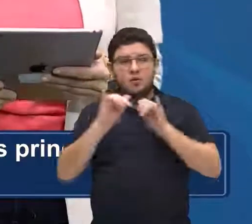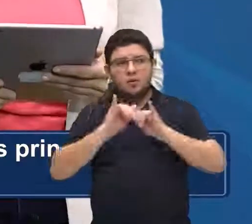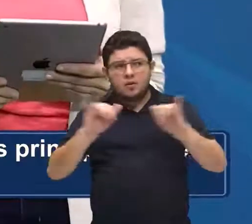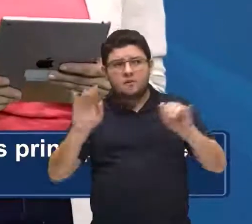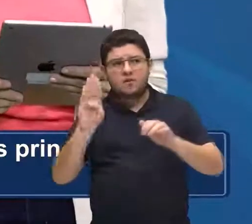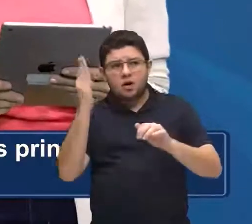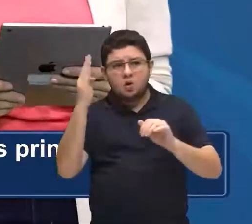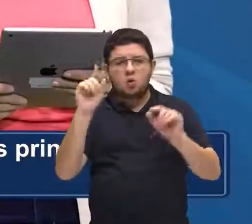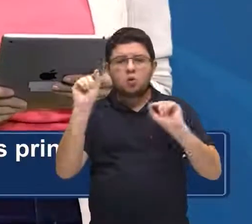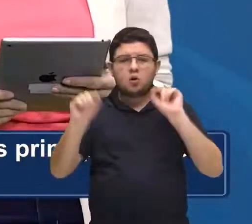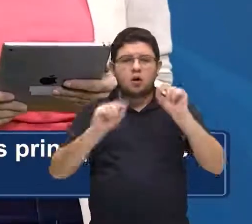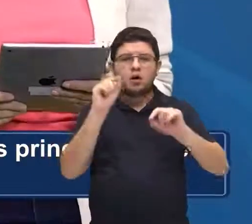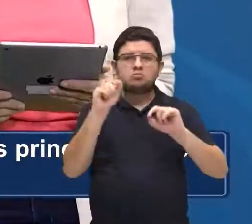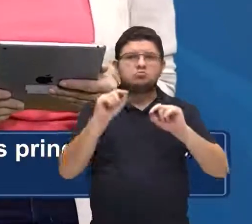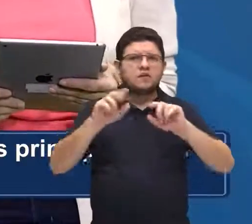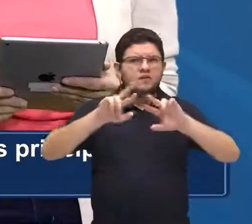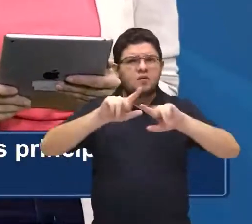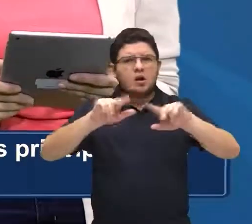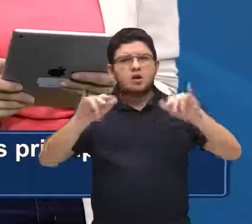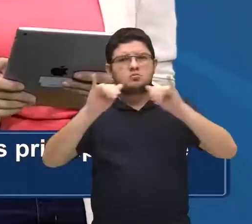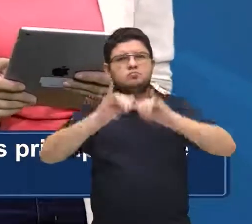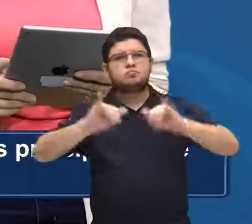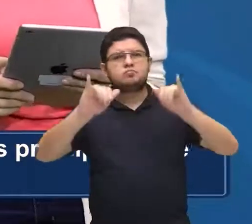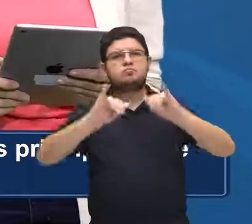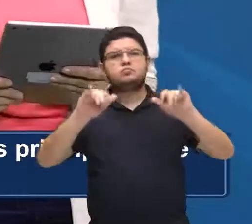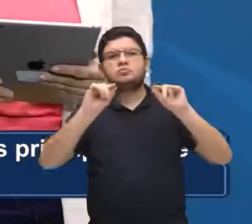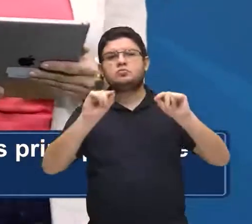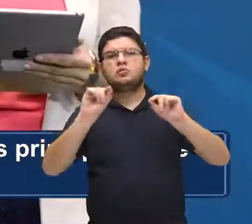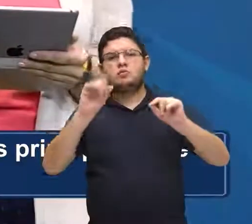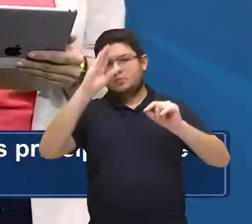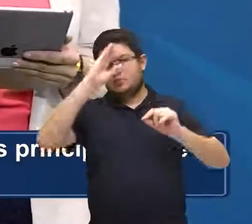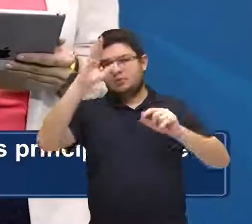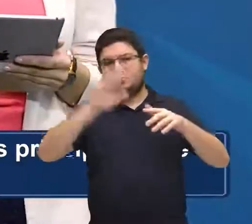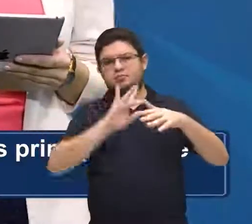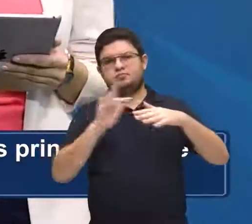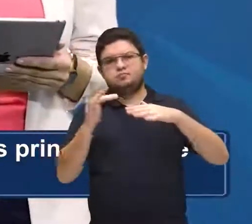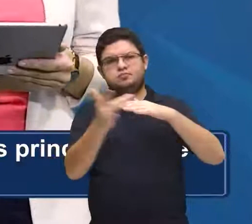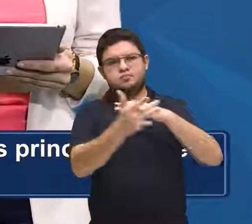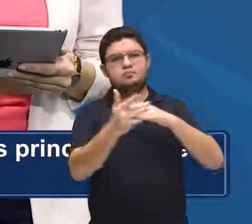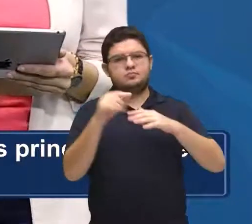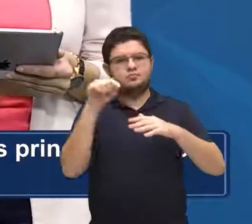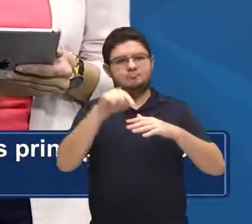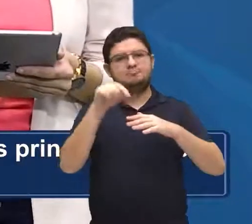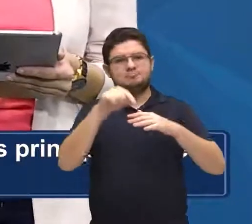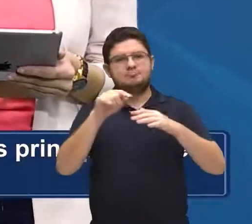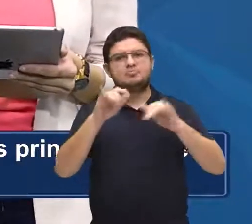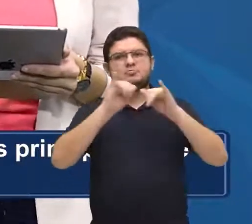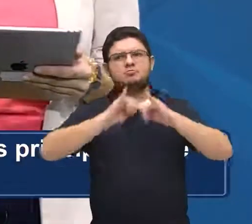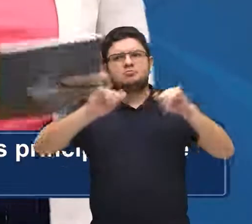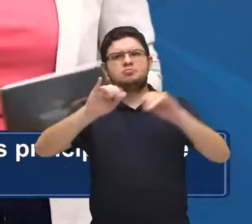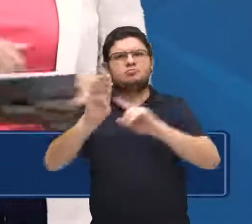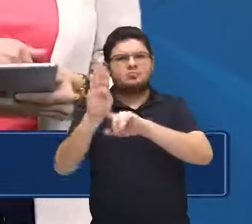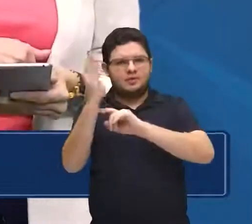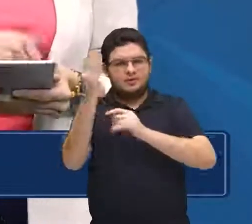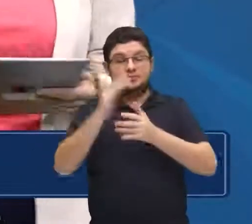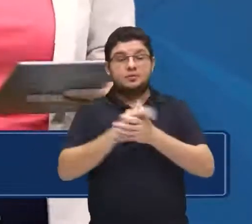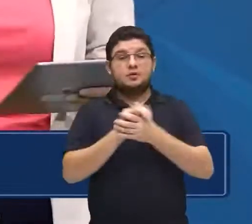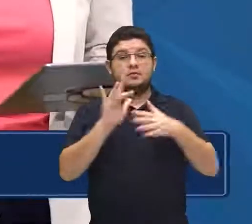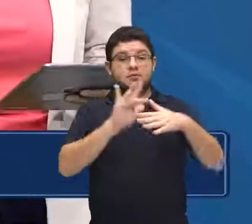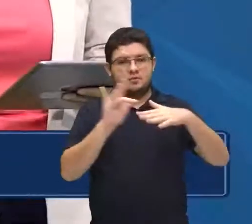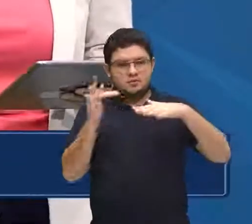falsas divulgadas principalmente nas redes sociais. Olha só que legal, né? Redes sociais é um veículo